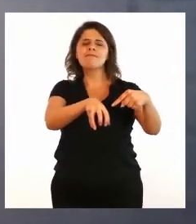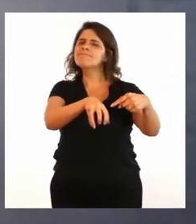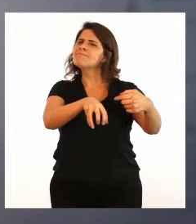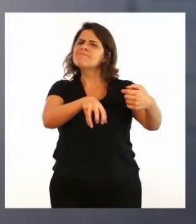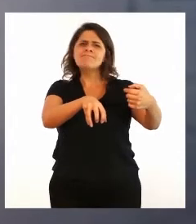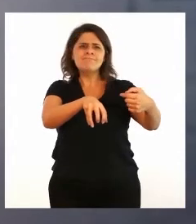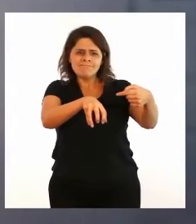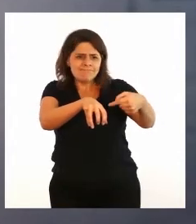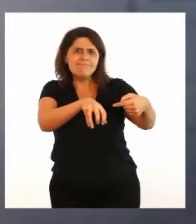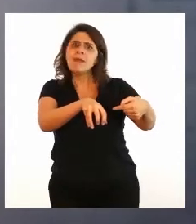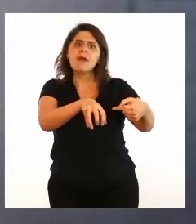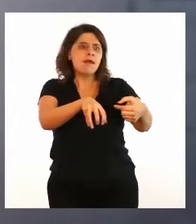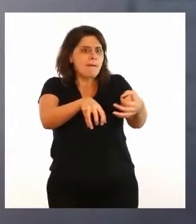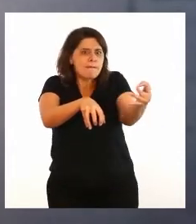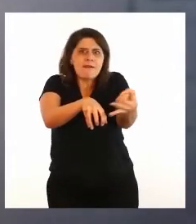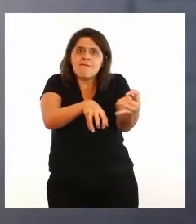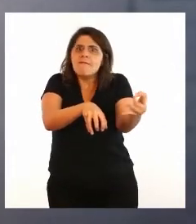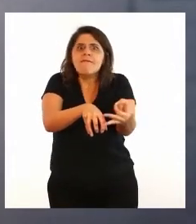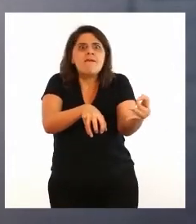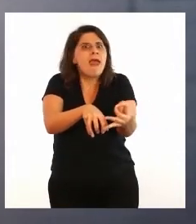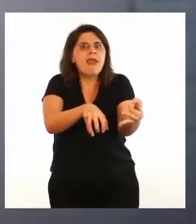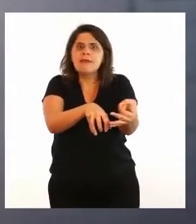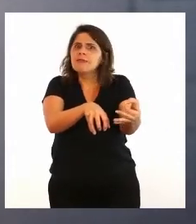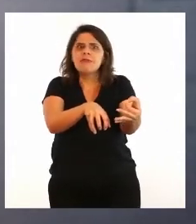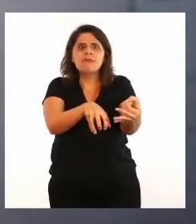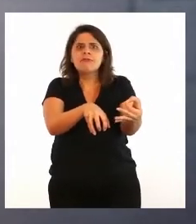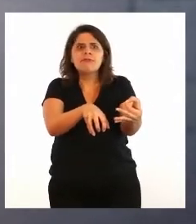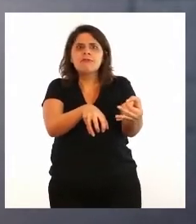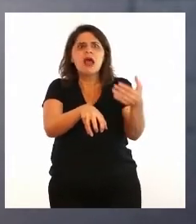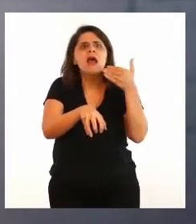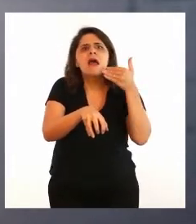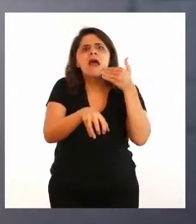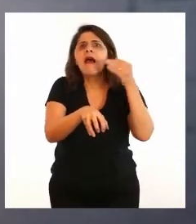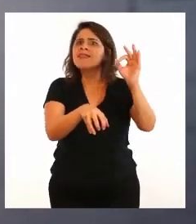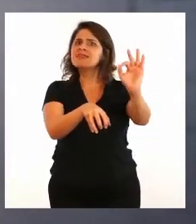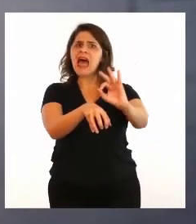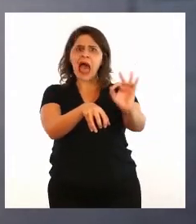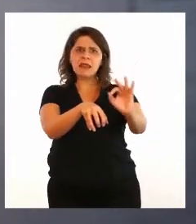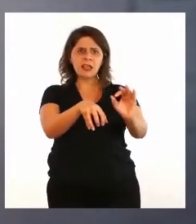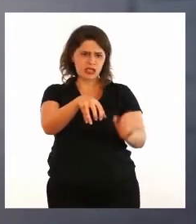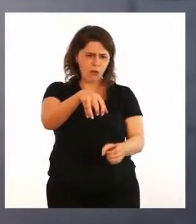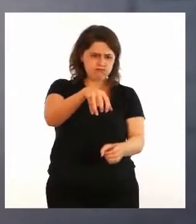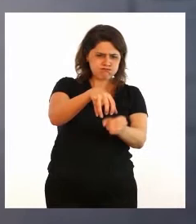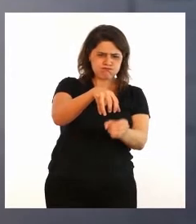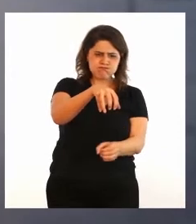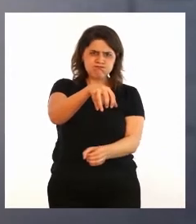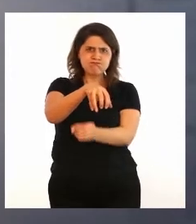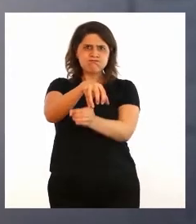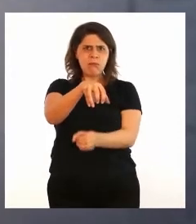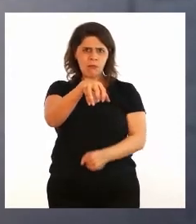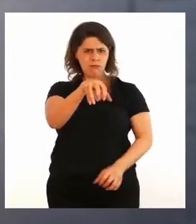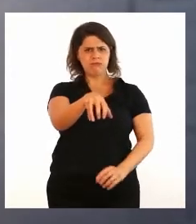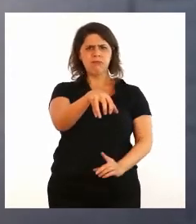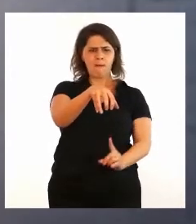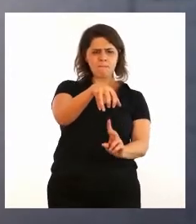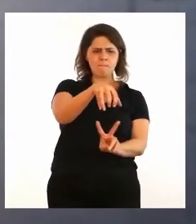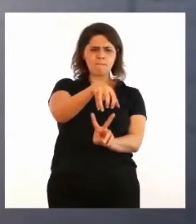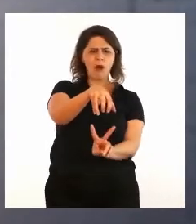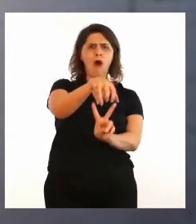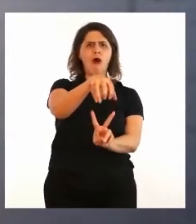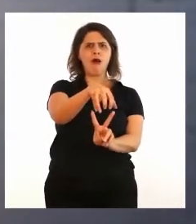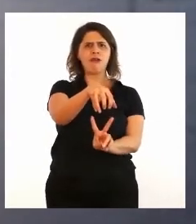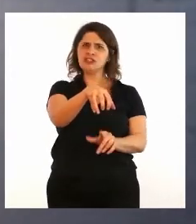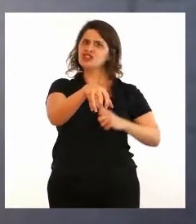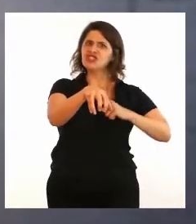Bendegó intacto e imponente ali sobre os dois pedestais onde ele fica exposto. E